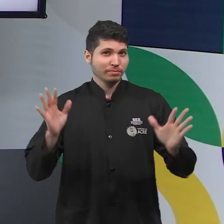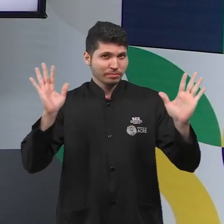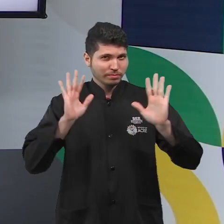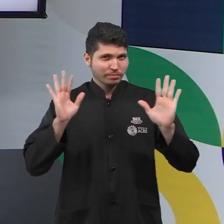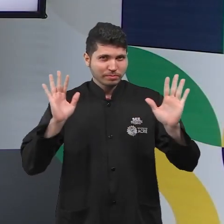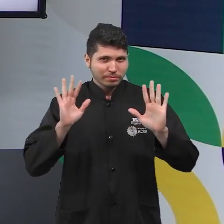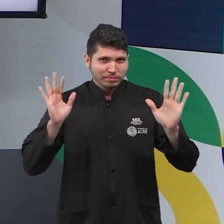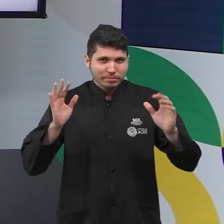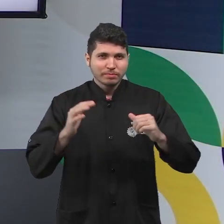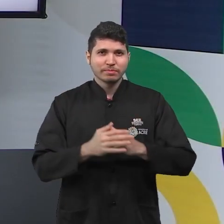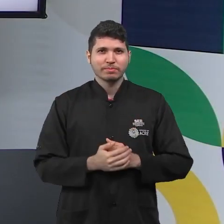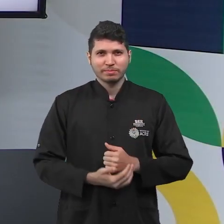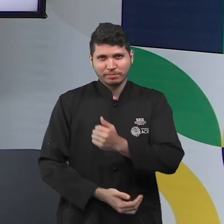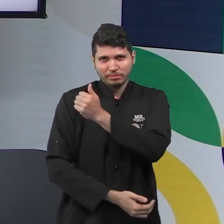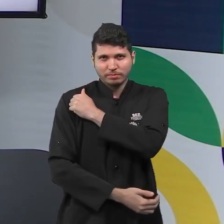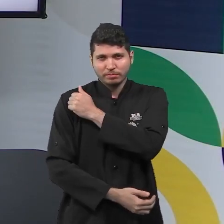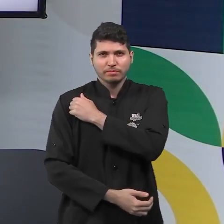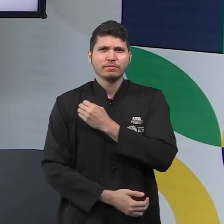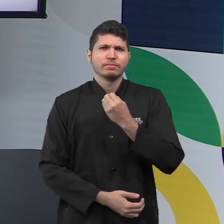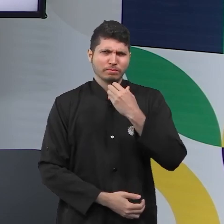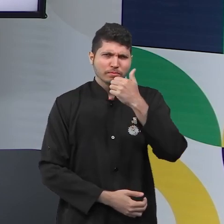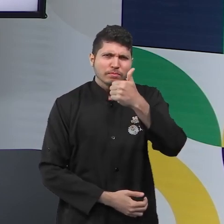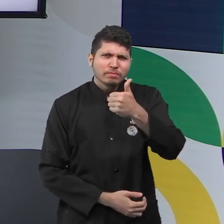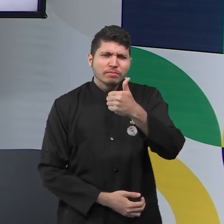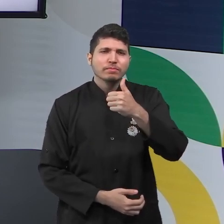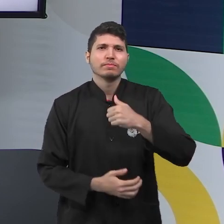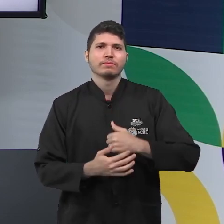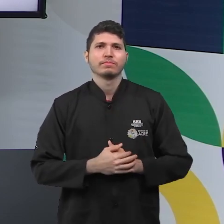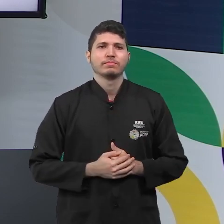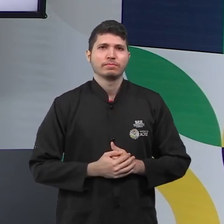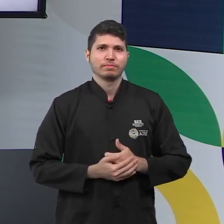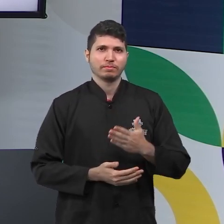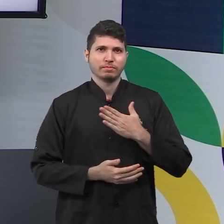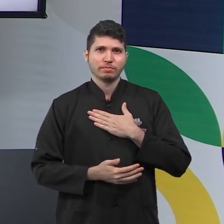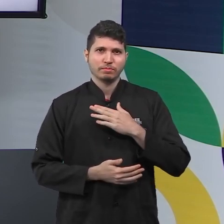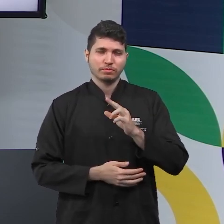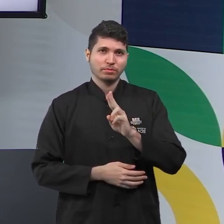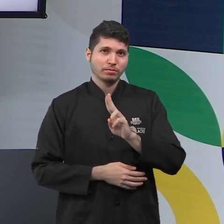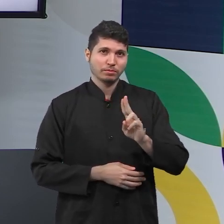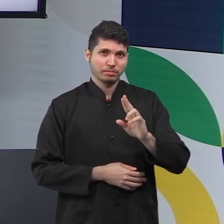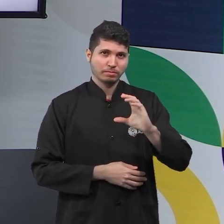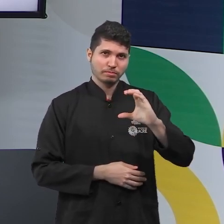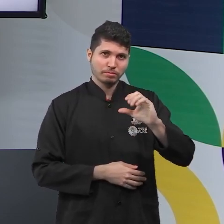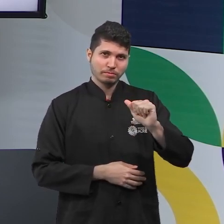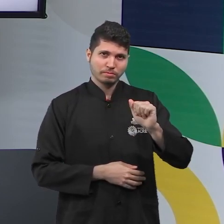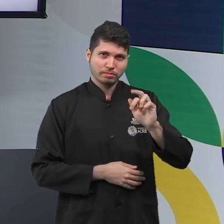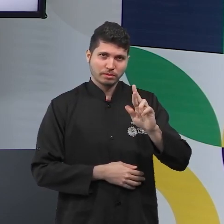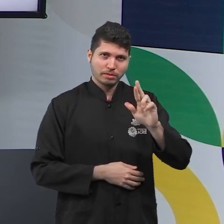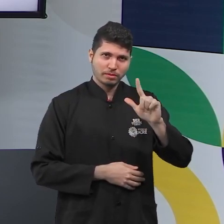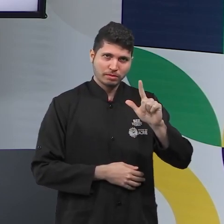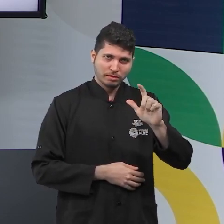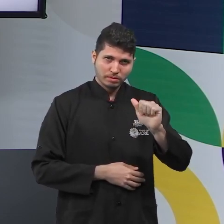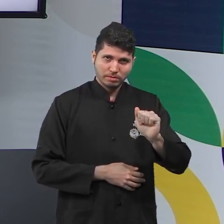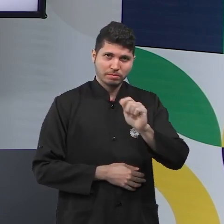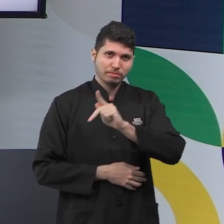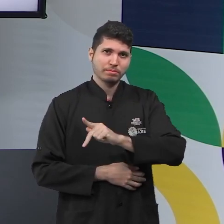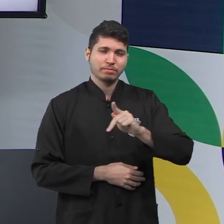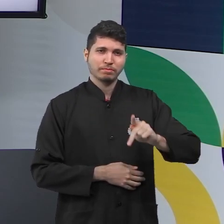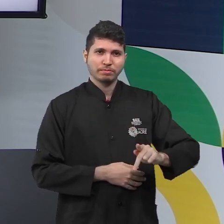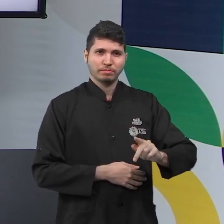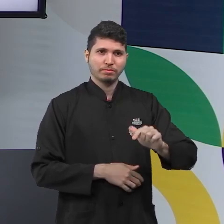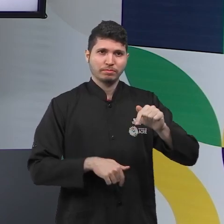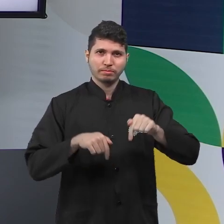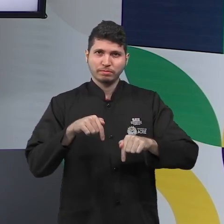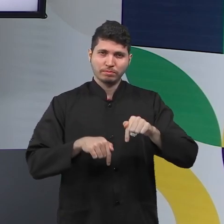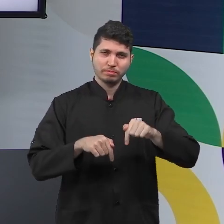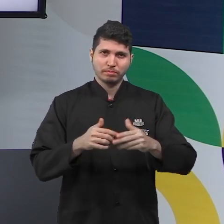Olá, queridos alunos, tudo bem com vocês? Me chamo Carla Nonomura e eu sou a sua professora de Química. E hoje a